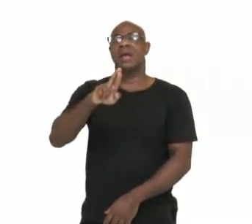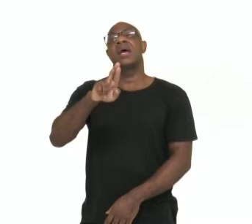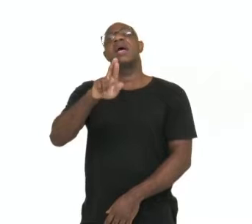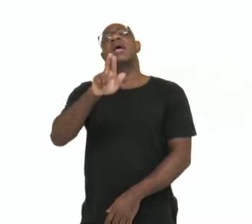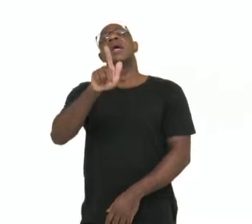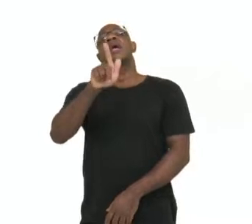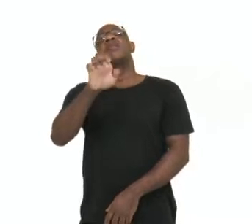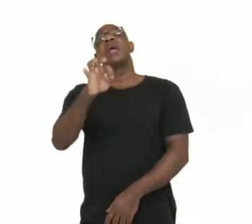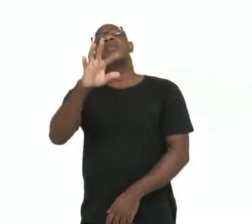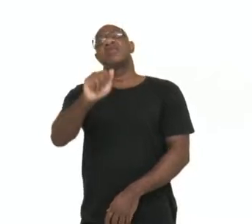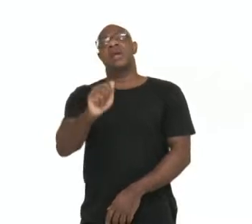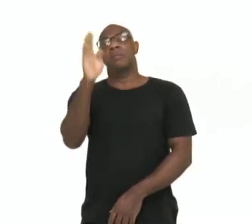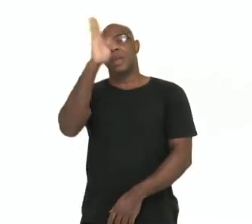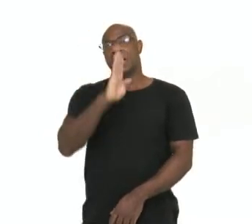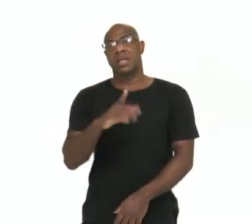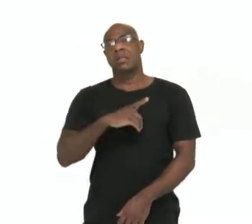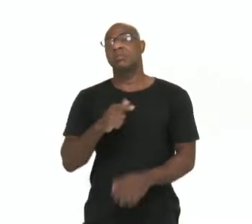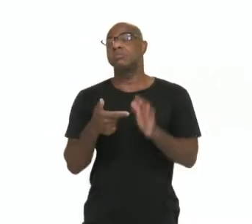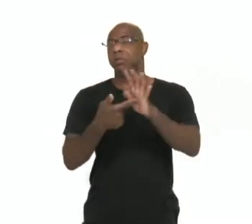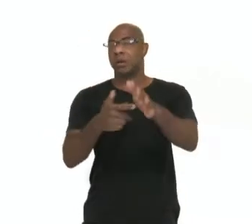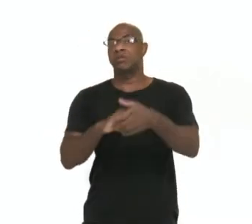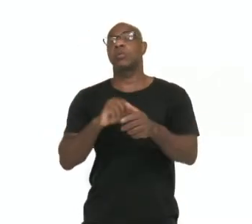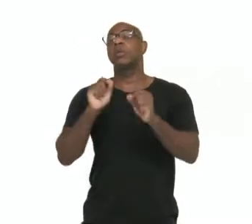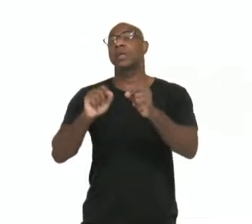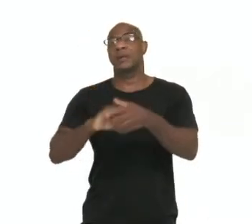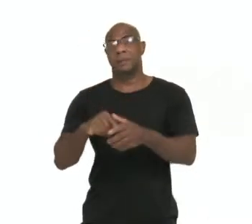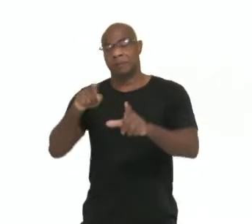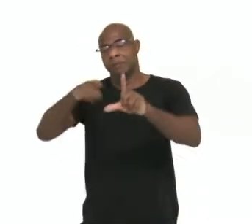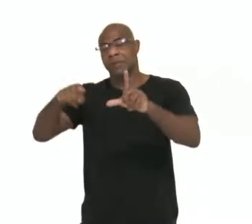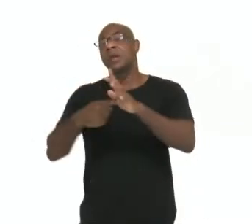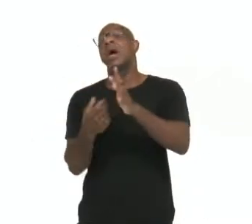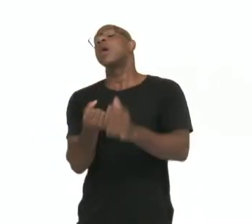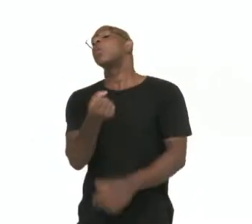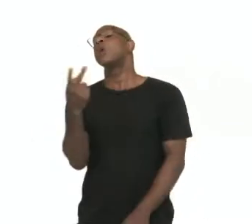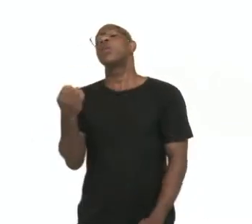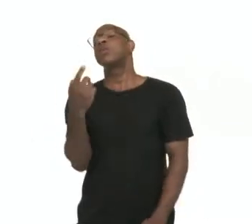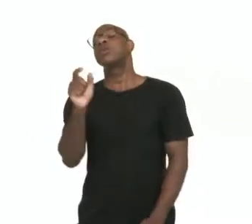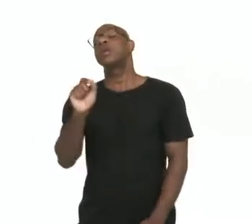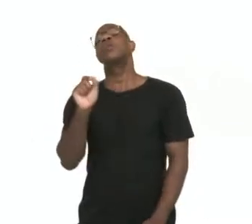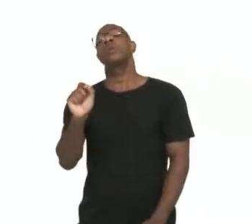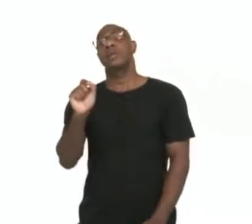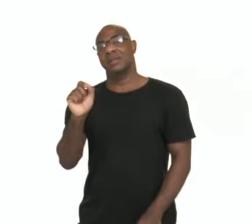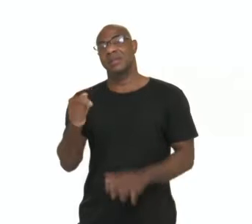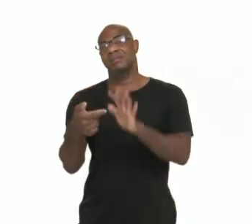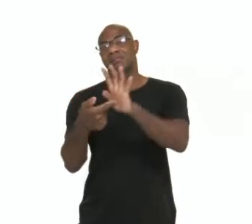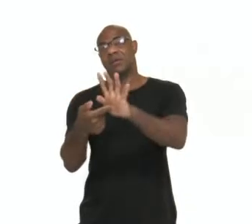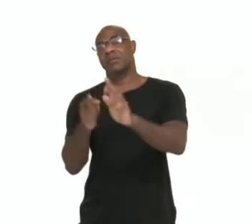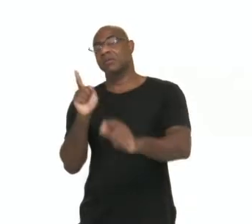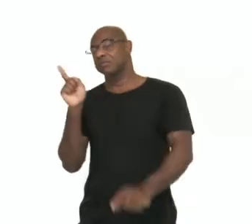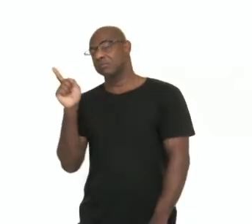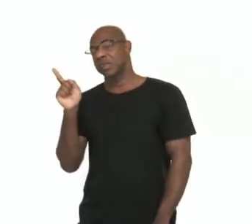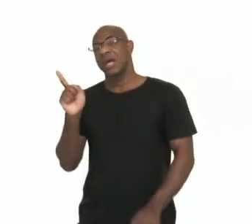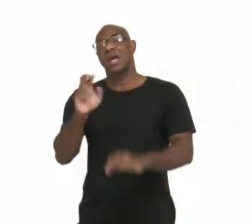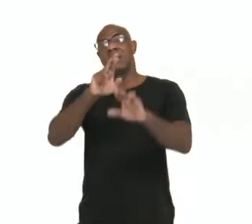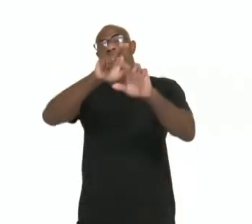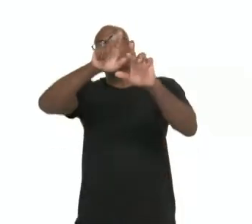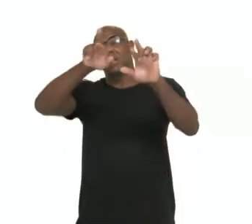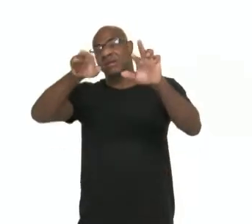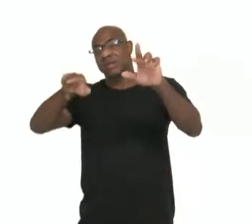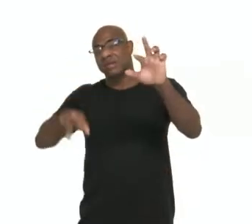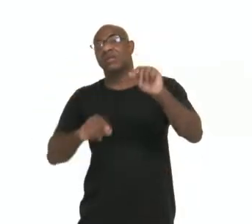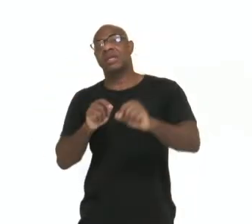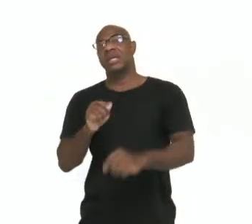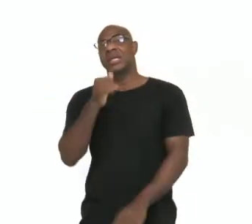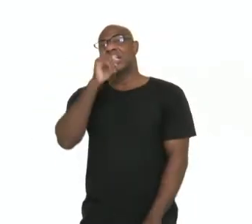visualizar, este gráfico mostra para você justamente a quantidade das diferentes fontes de